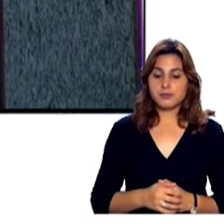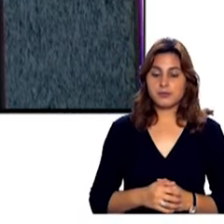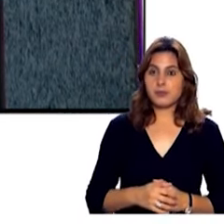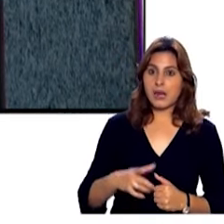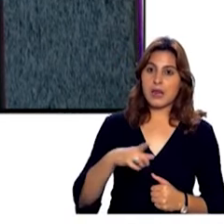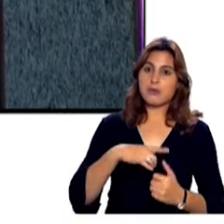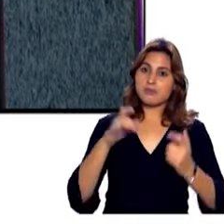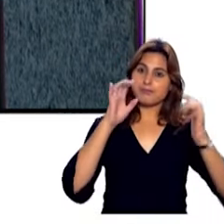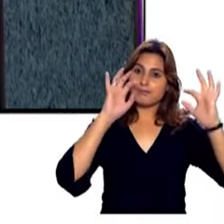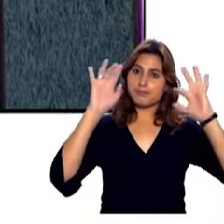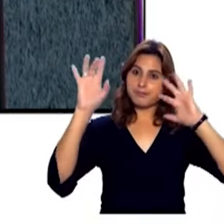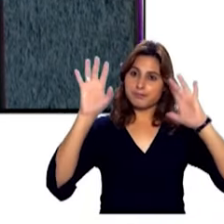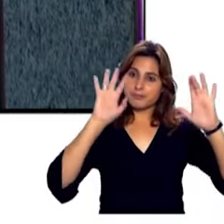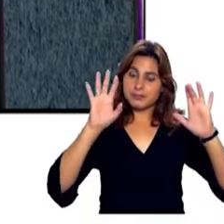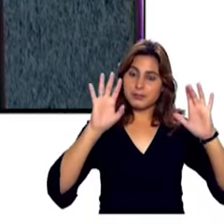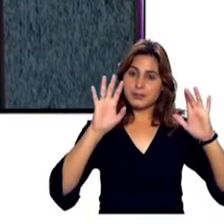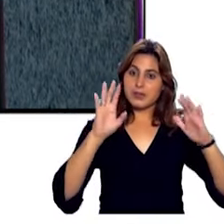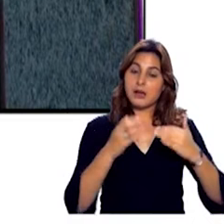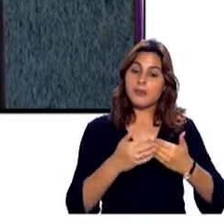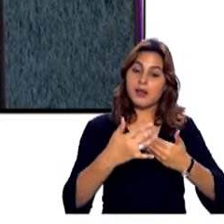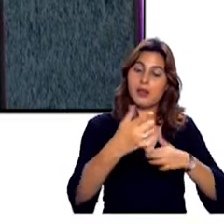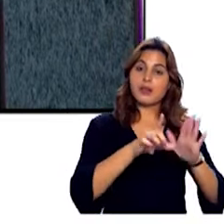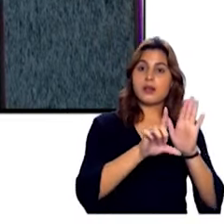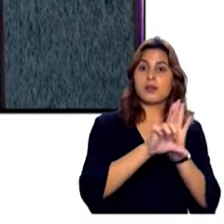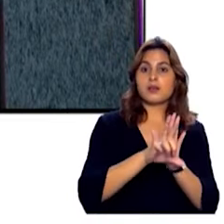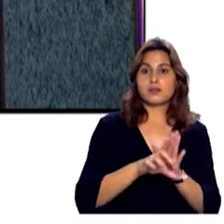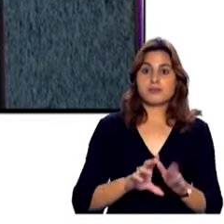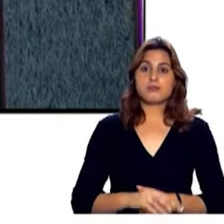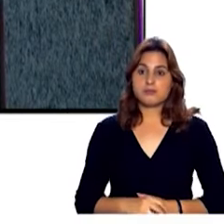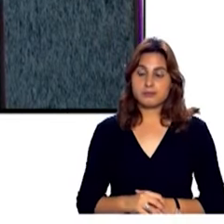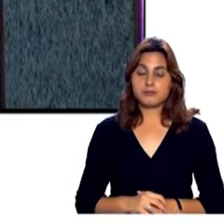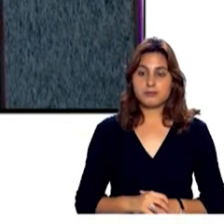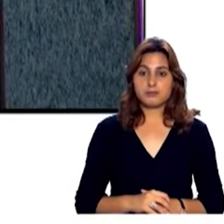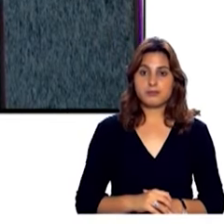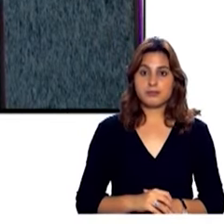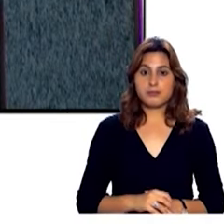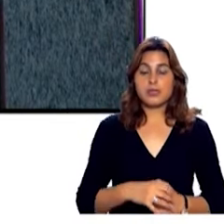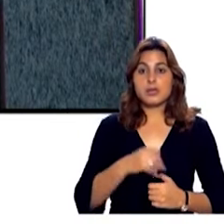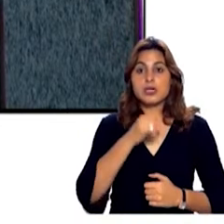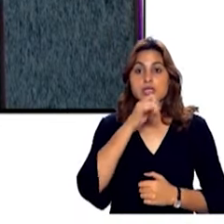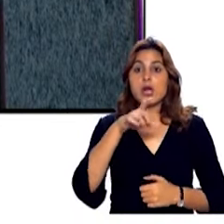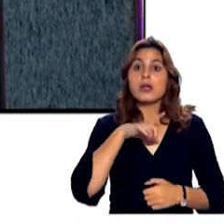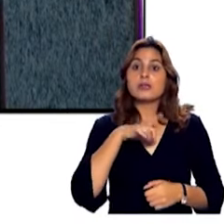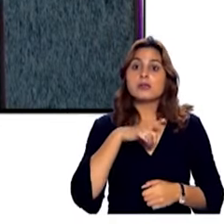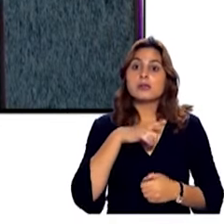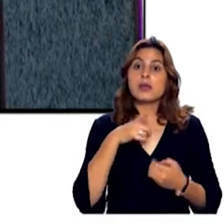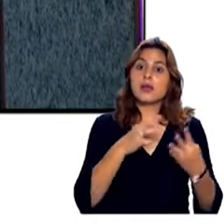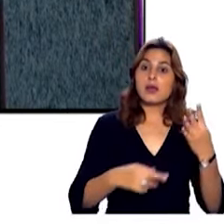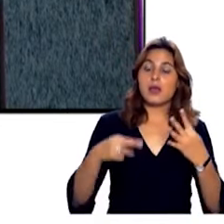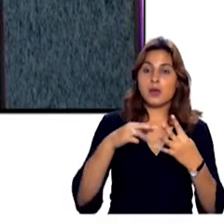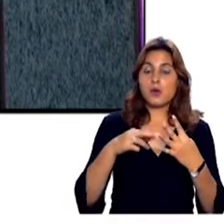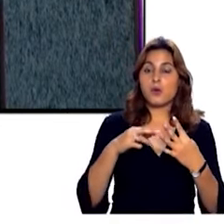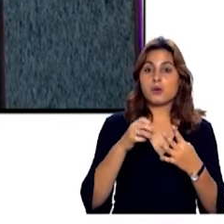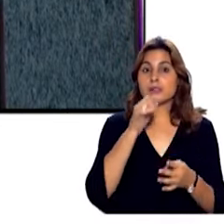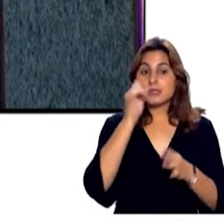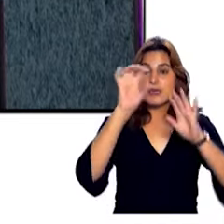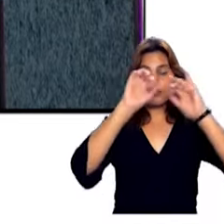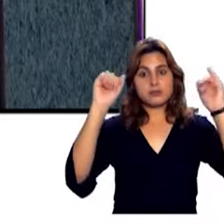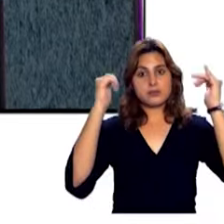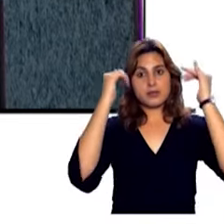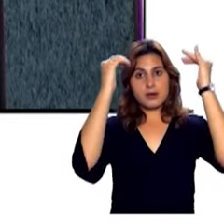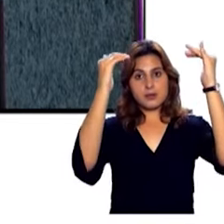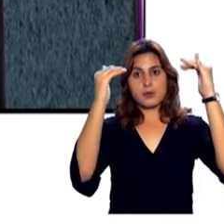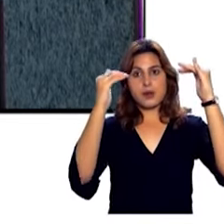raciocina a partir da Lei só Cabe recurso extraordinário quando o tribunal